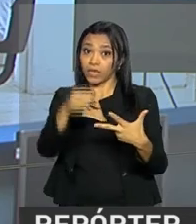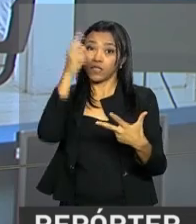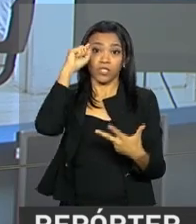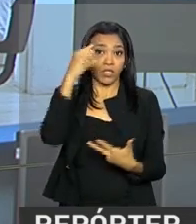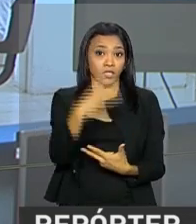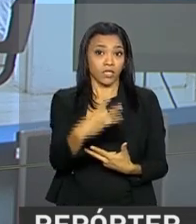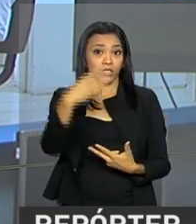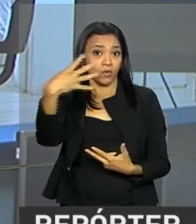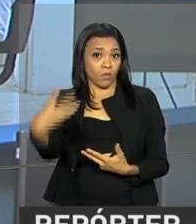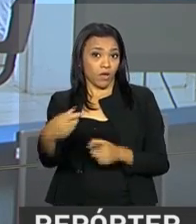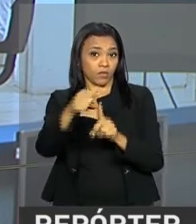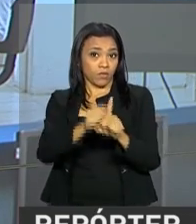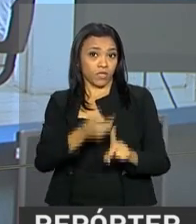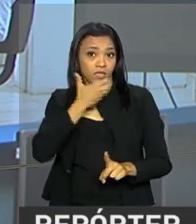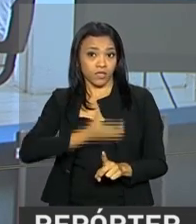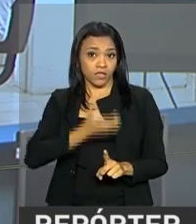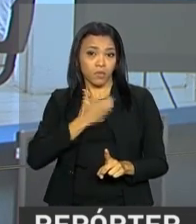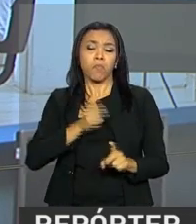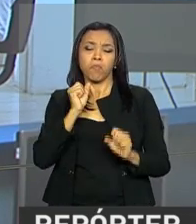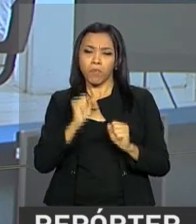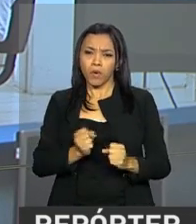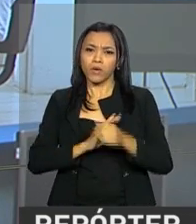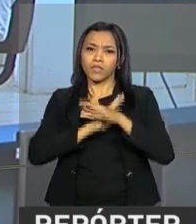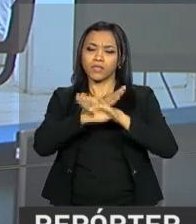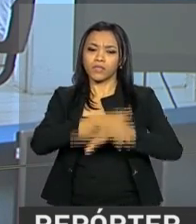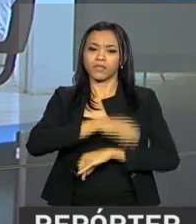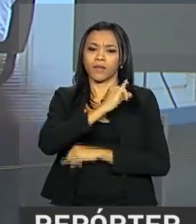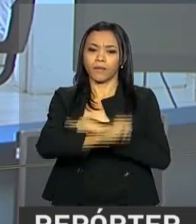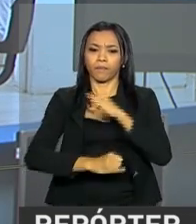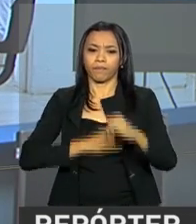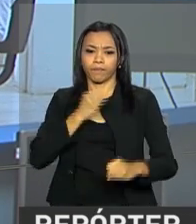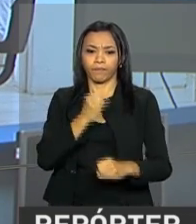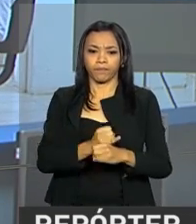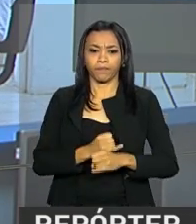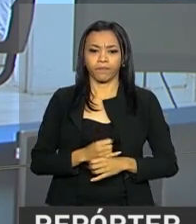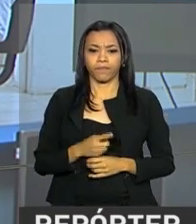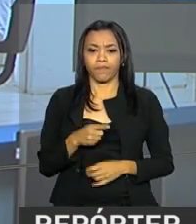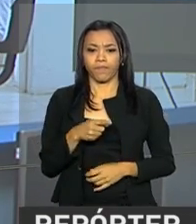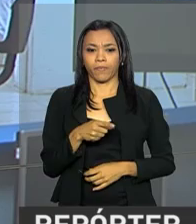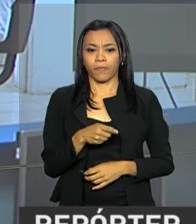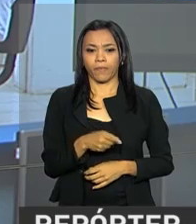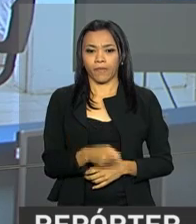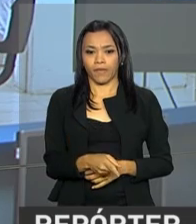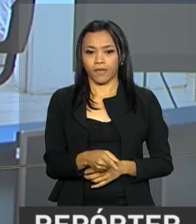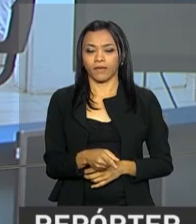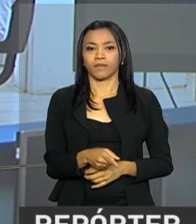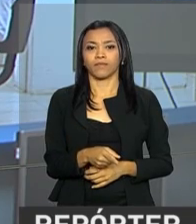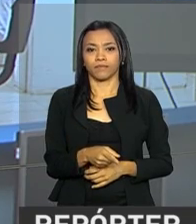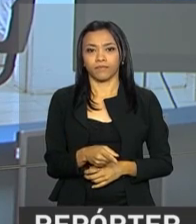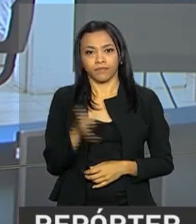de dezembro consulta pode ser feita na página do participante no endereço